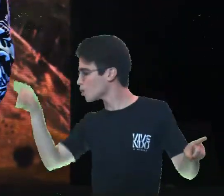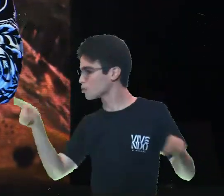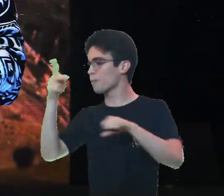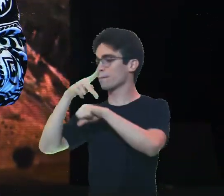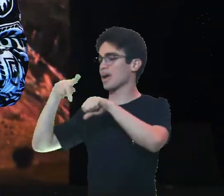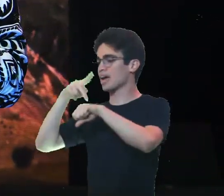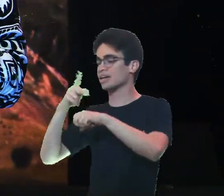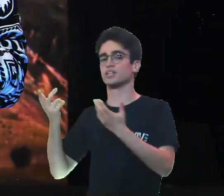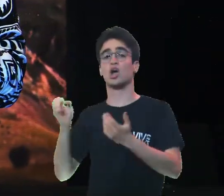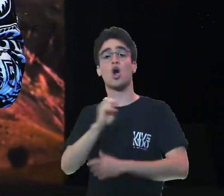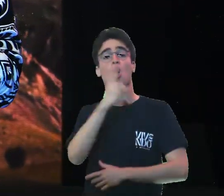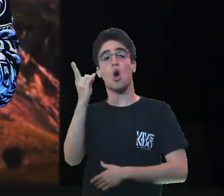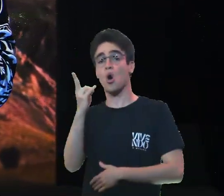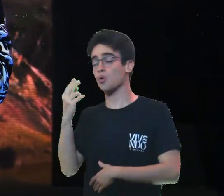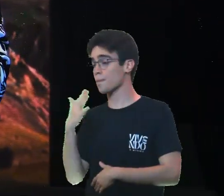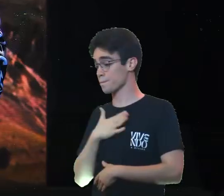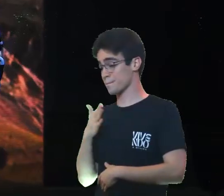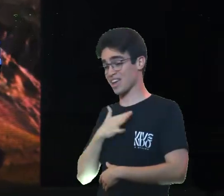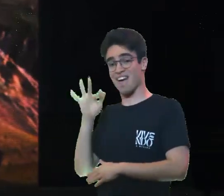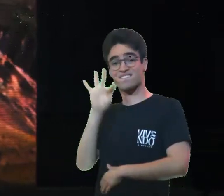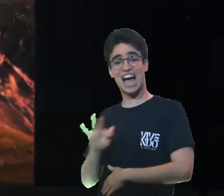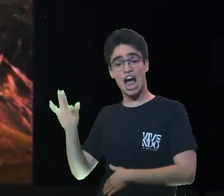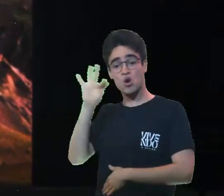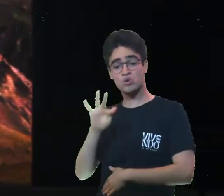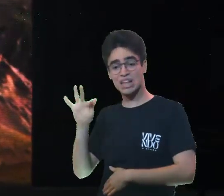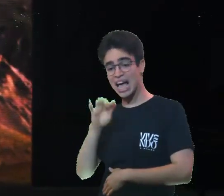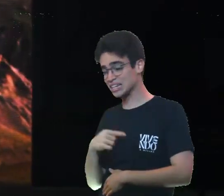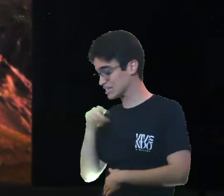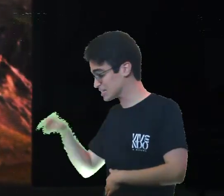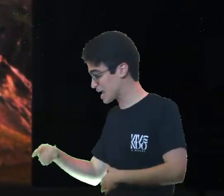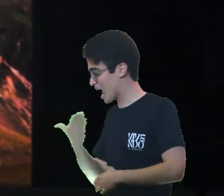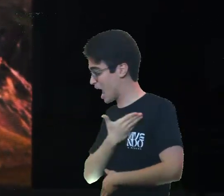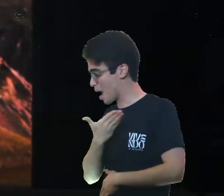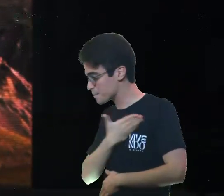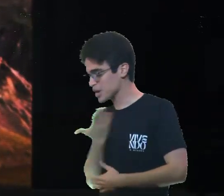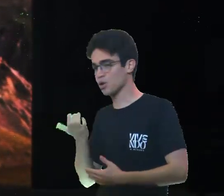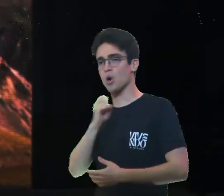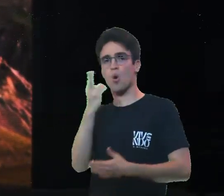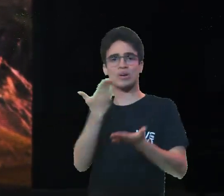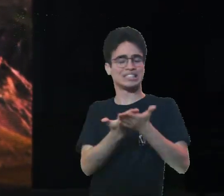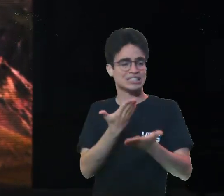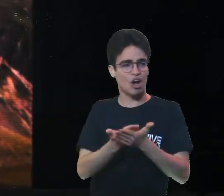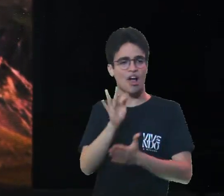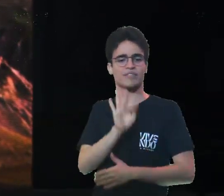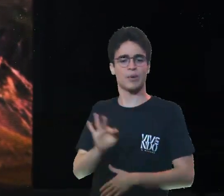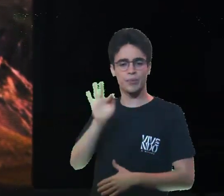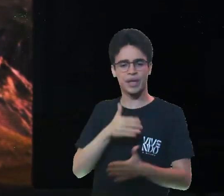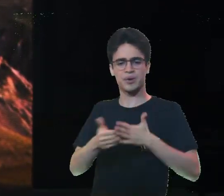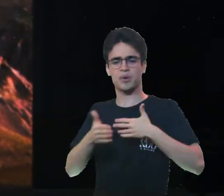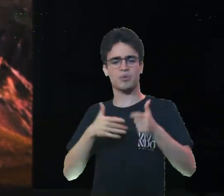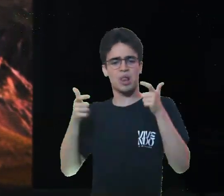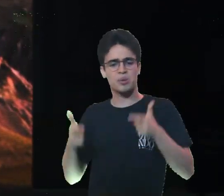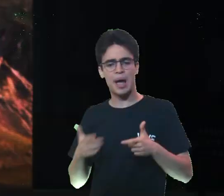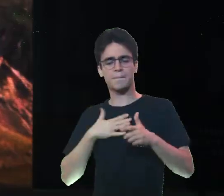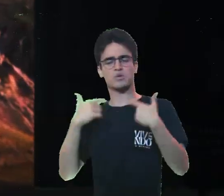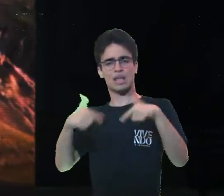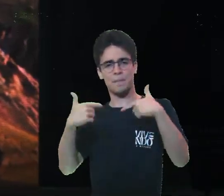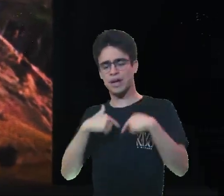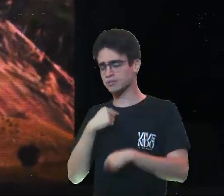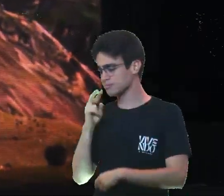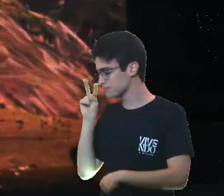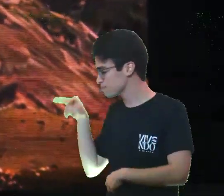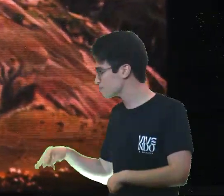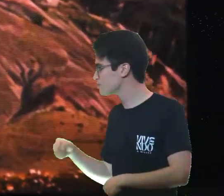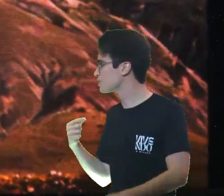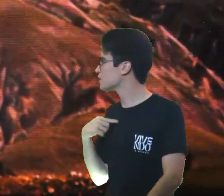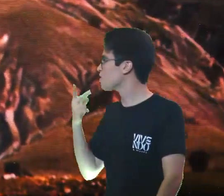para a cadeira do meu amigo na faculdade, no cursinho, no ensino fundamental, seja onde for, no meu trabalho, e vou fazer